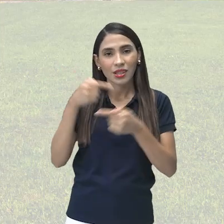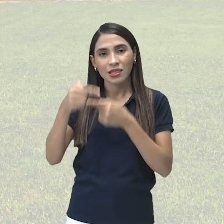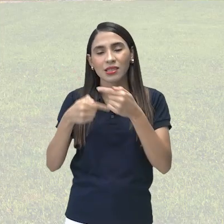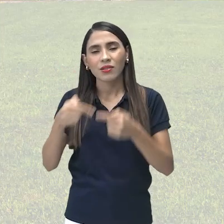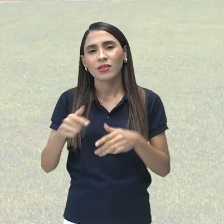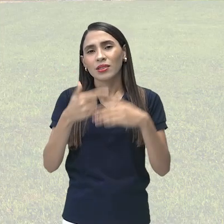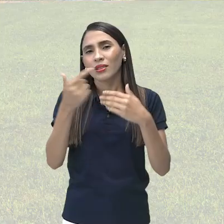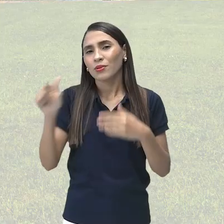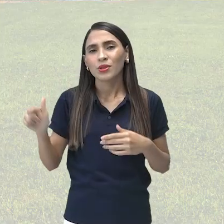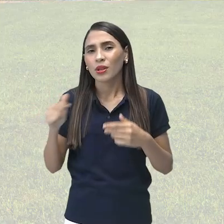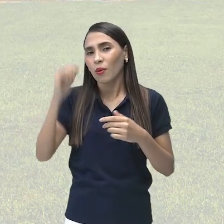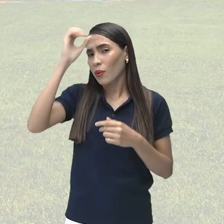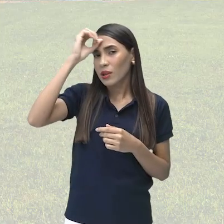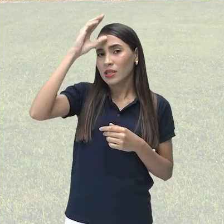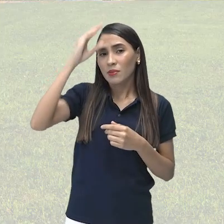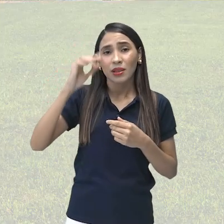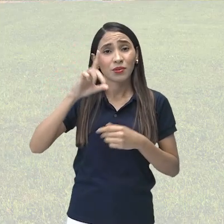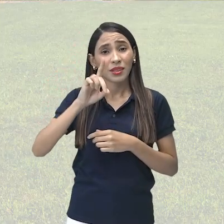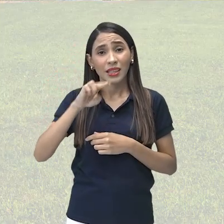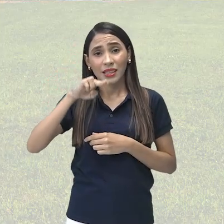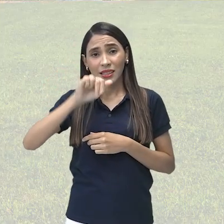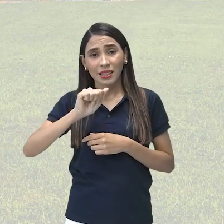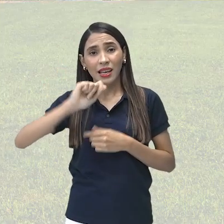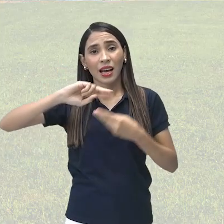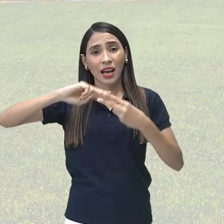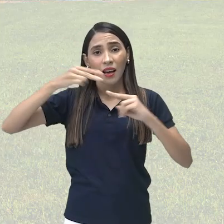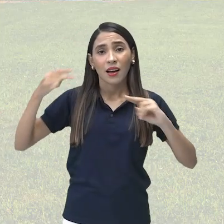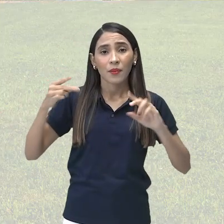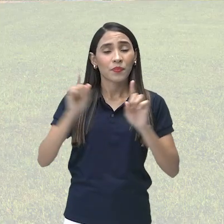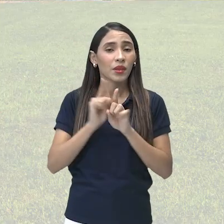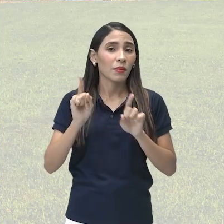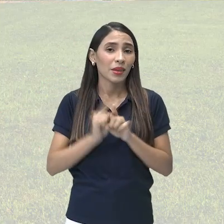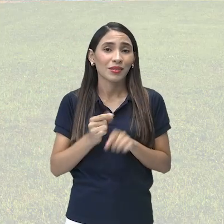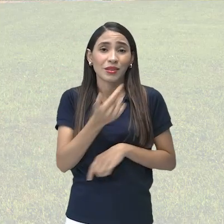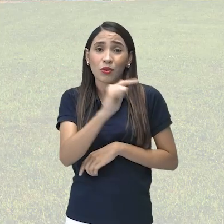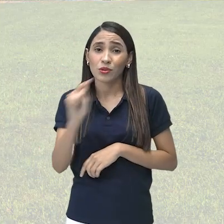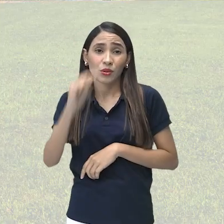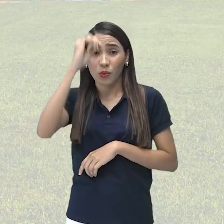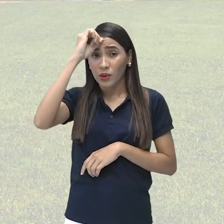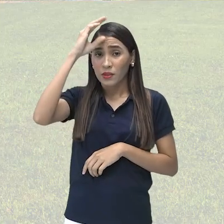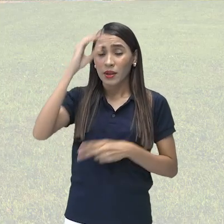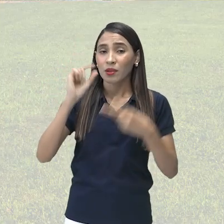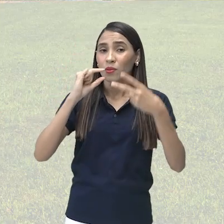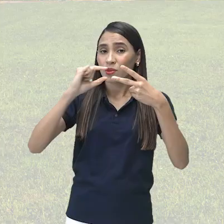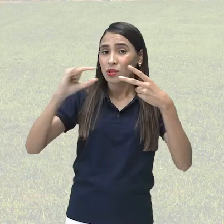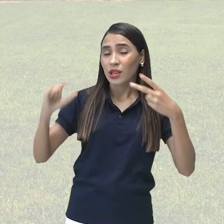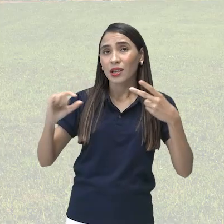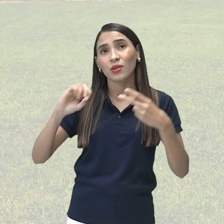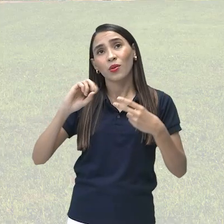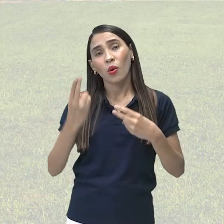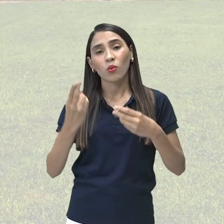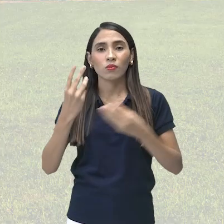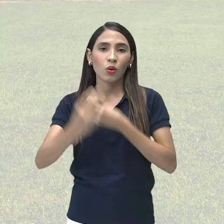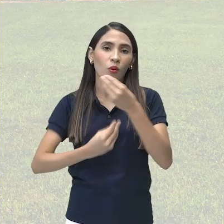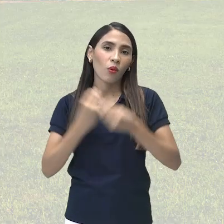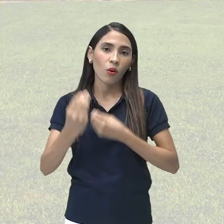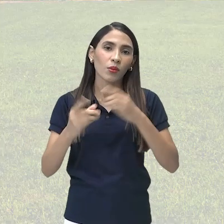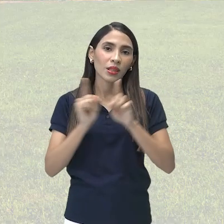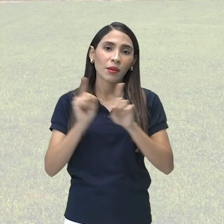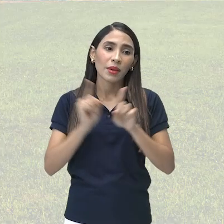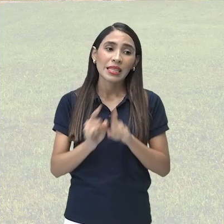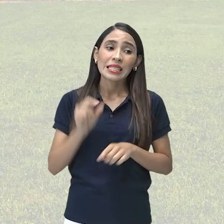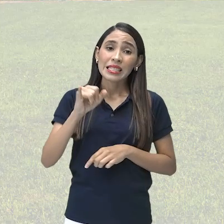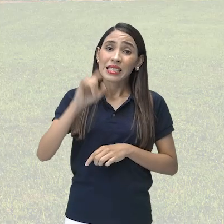se tinham conhecimentos sobre DNA, por exemplo, menos ainda sobre genes, ou como que se eles